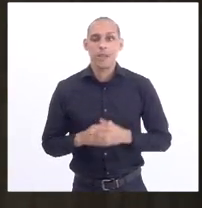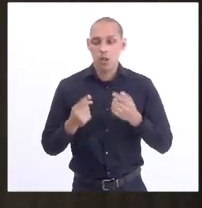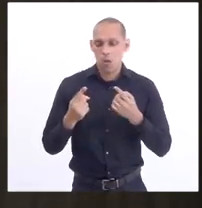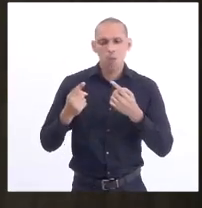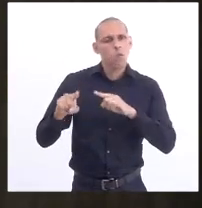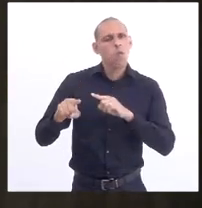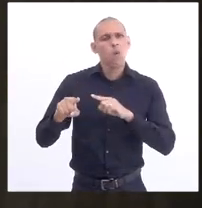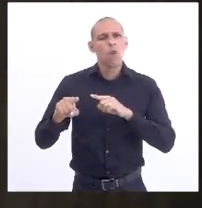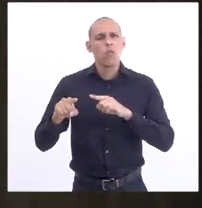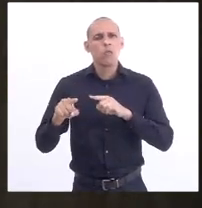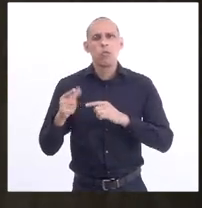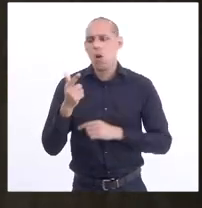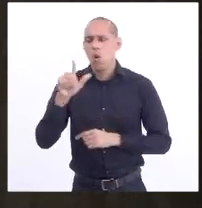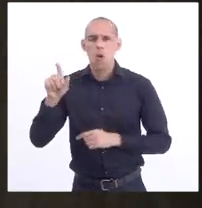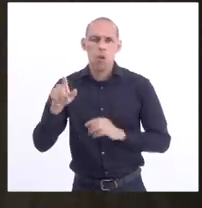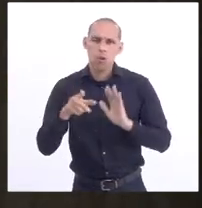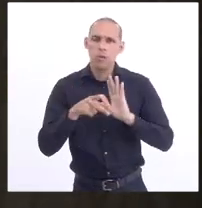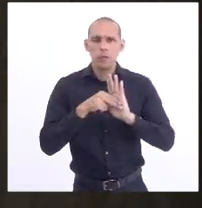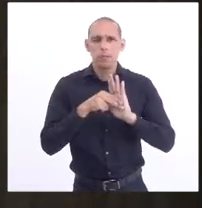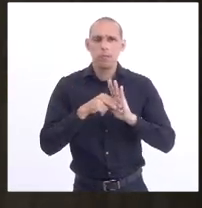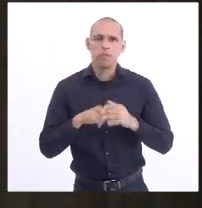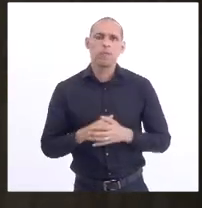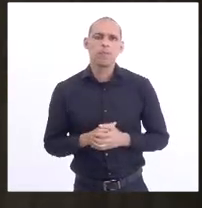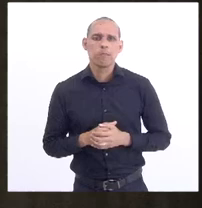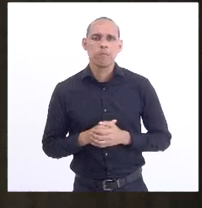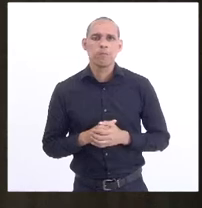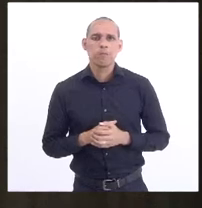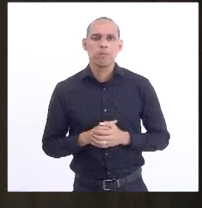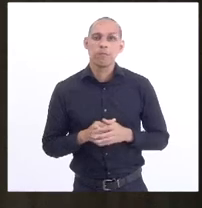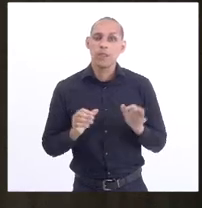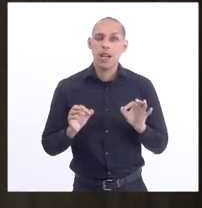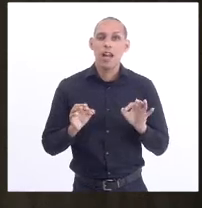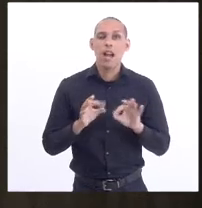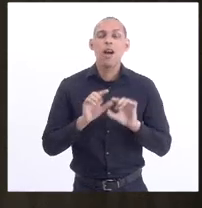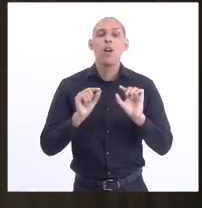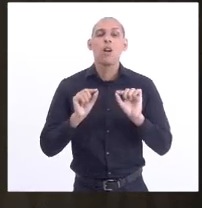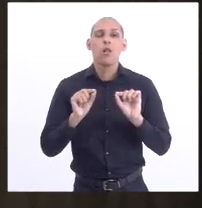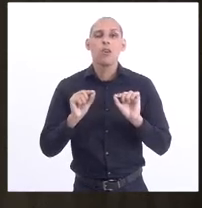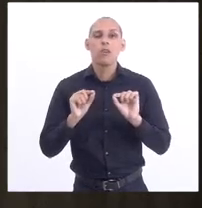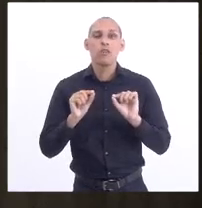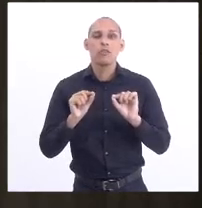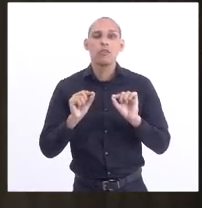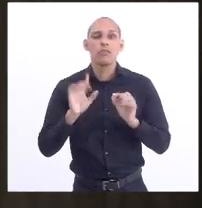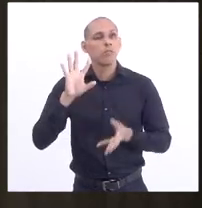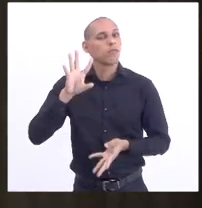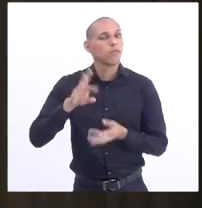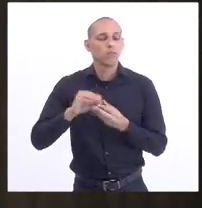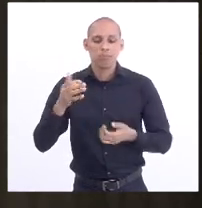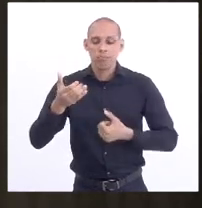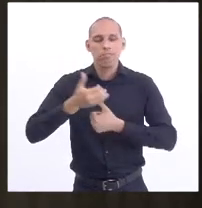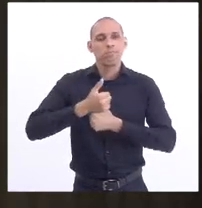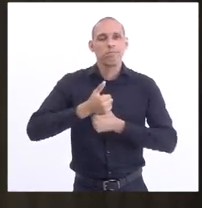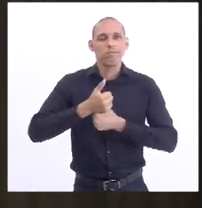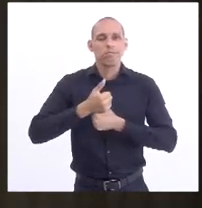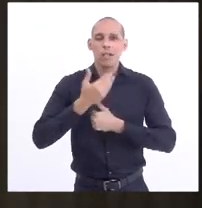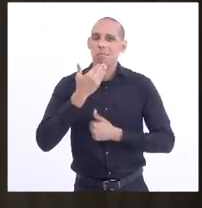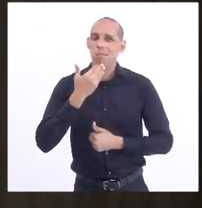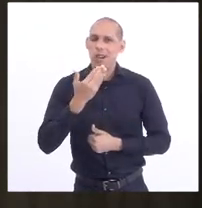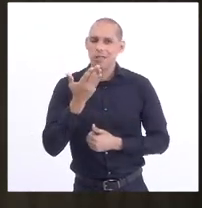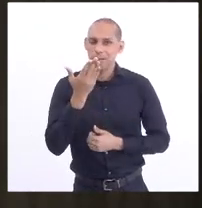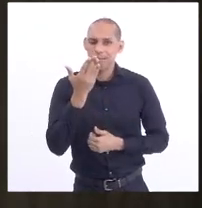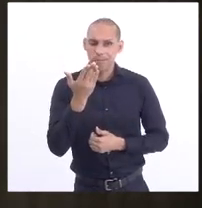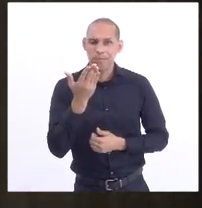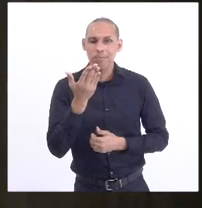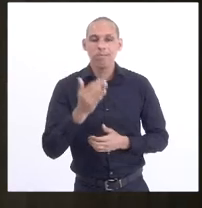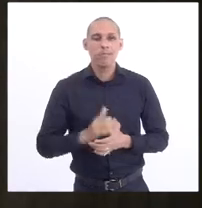Contrário às demais emendas, concluindo por substitutivo e pedindo a Vossa